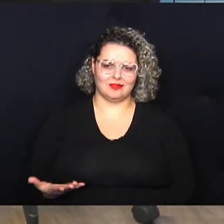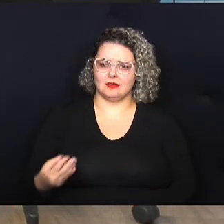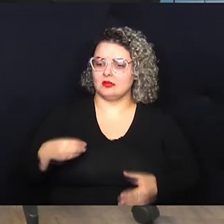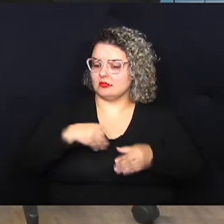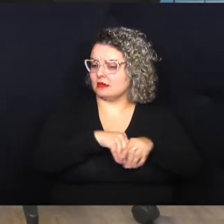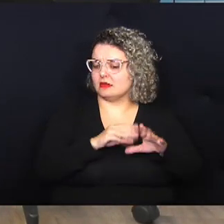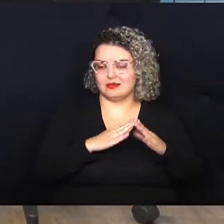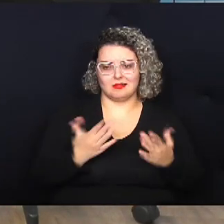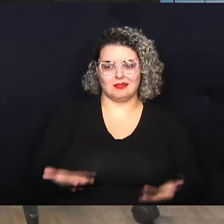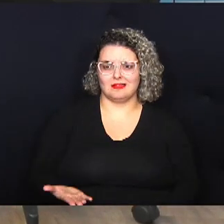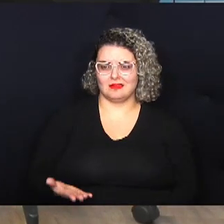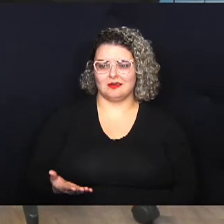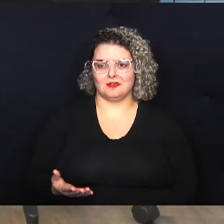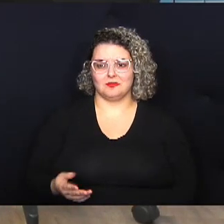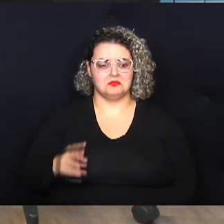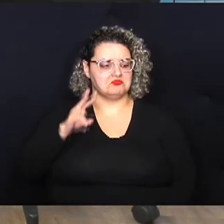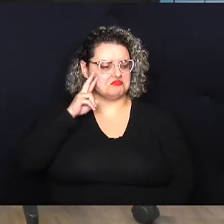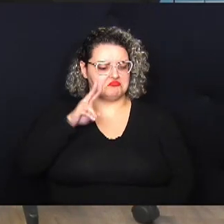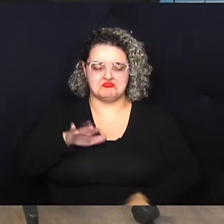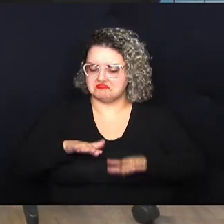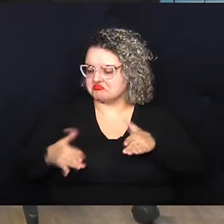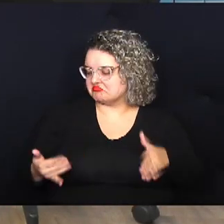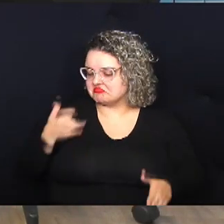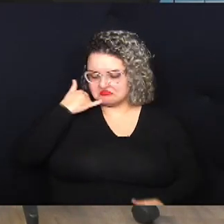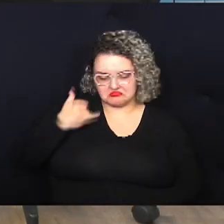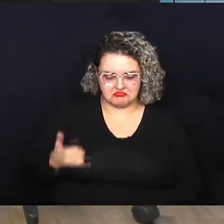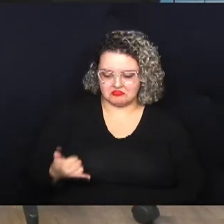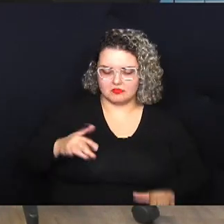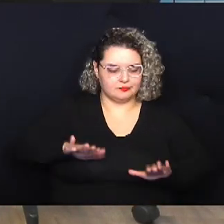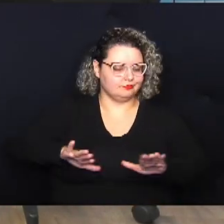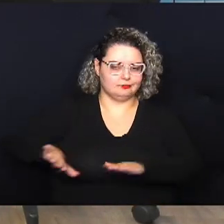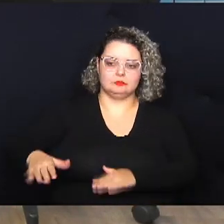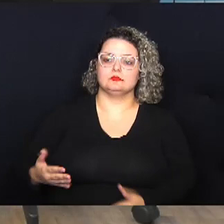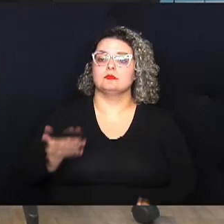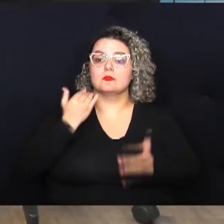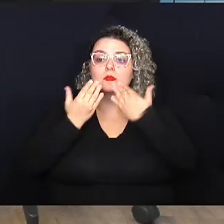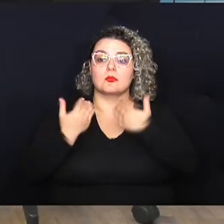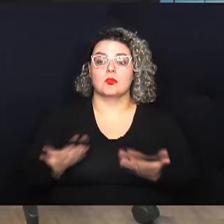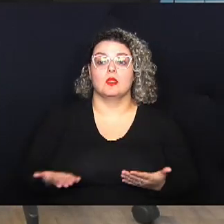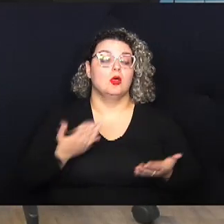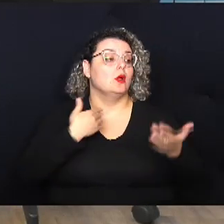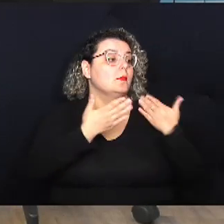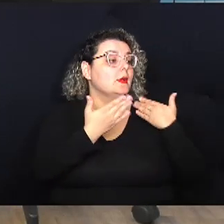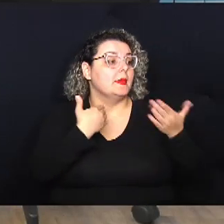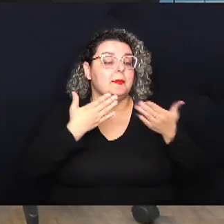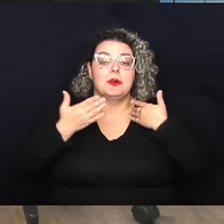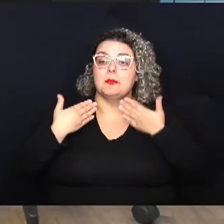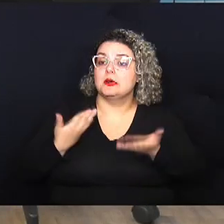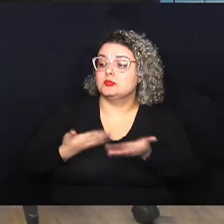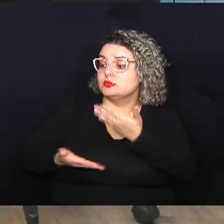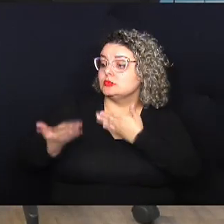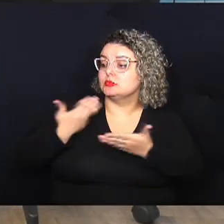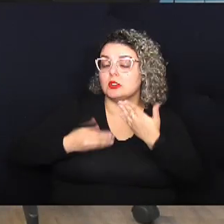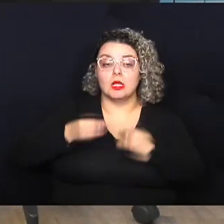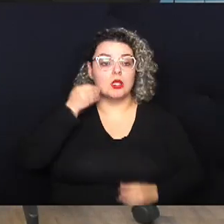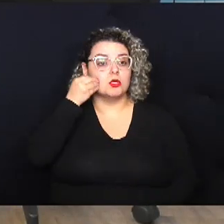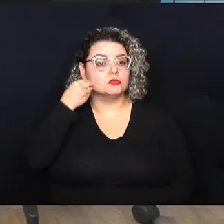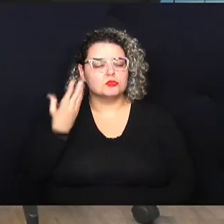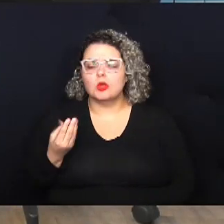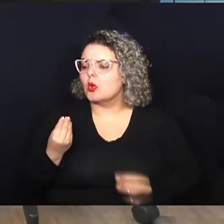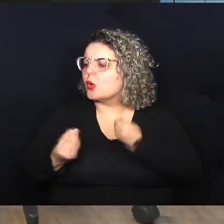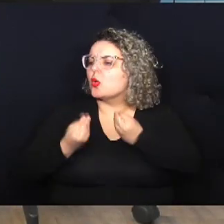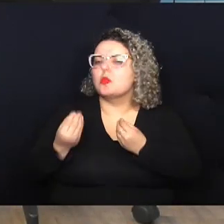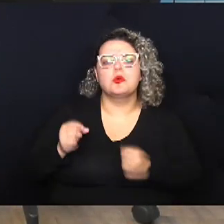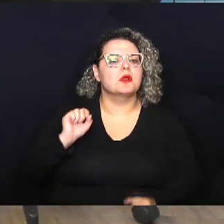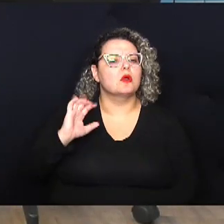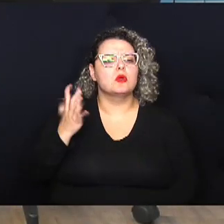você não vê ninguém com o celular na mesa, a hora que chega a hora da refeição, eu quero todo mundo conversando, trocando experiência, como foi, o que não foi, o que